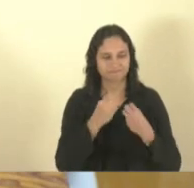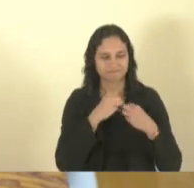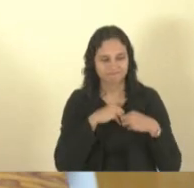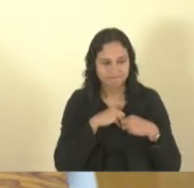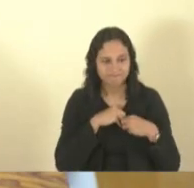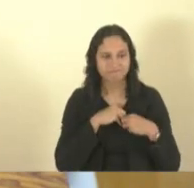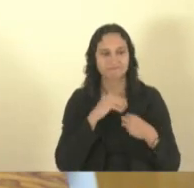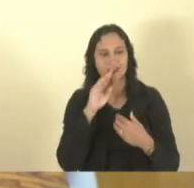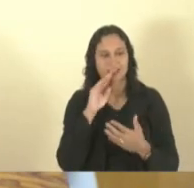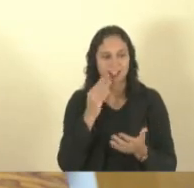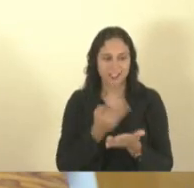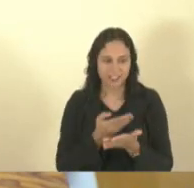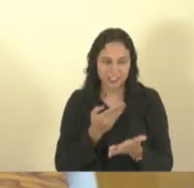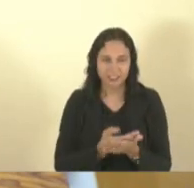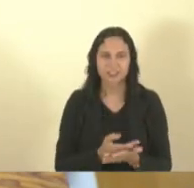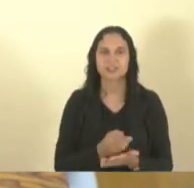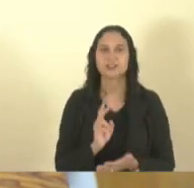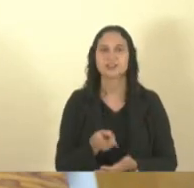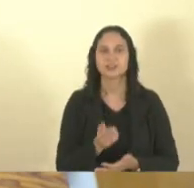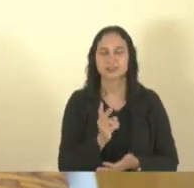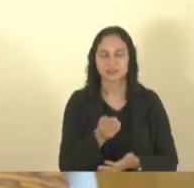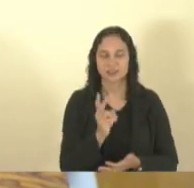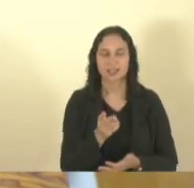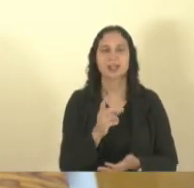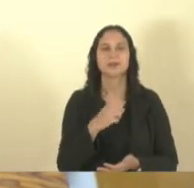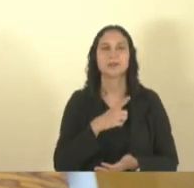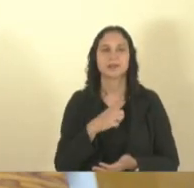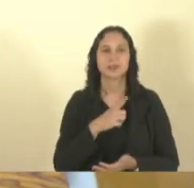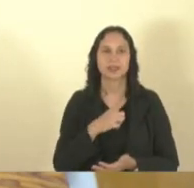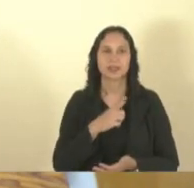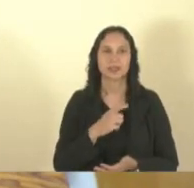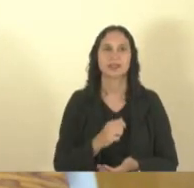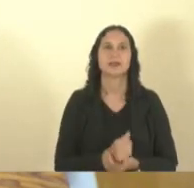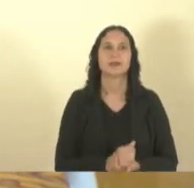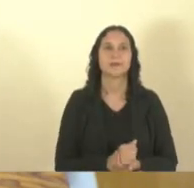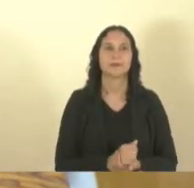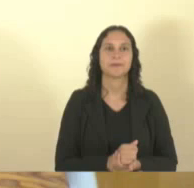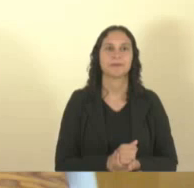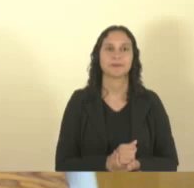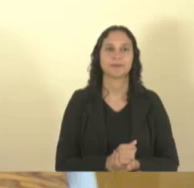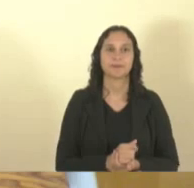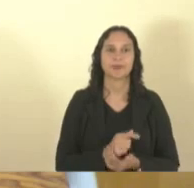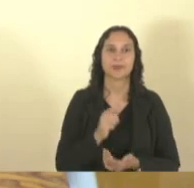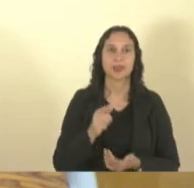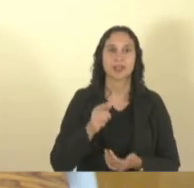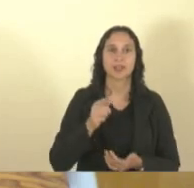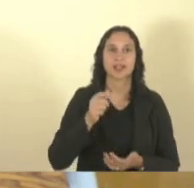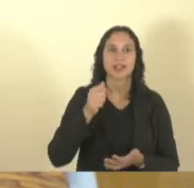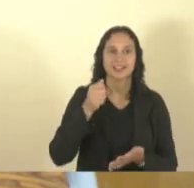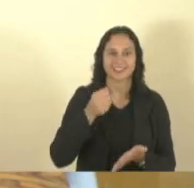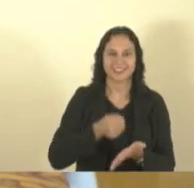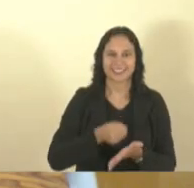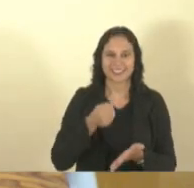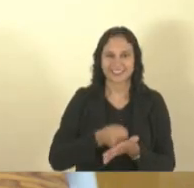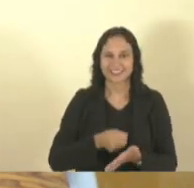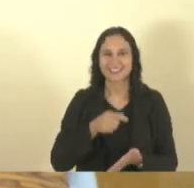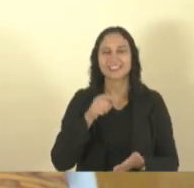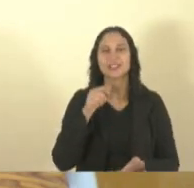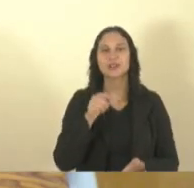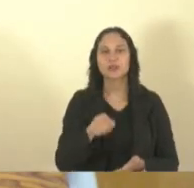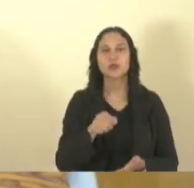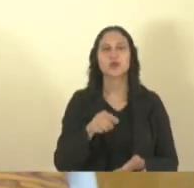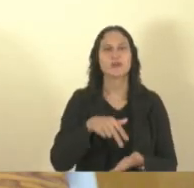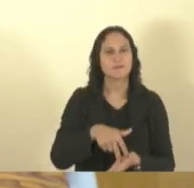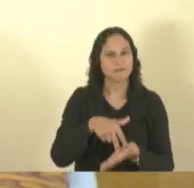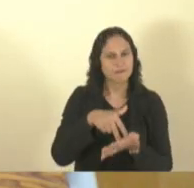Há um ano eu fiz isso mudando de subsecretaria aí. Determinando tu algum negócio, ser-te-á firme e